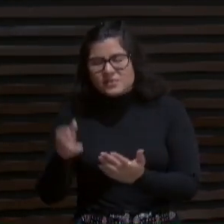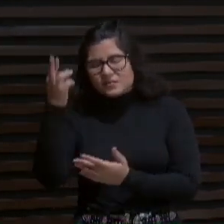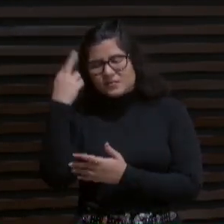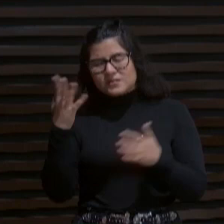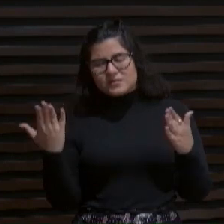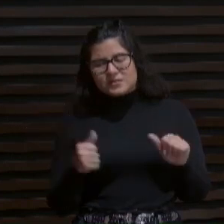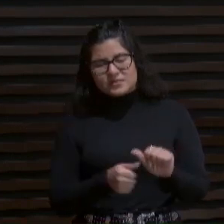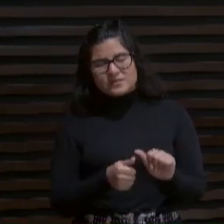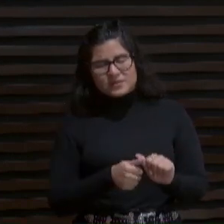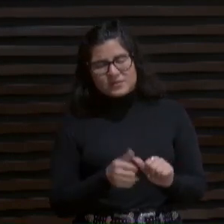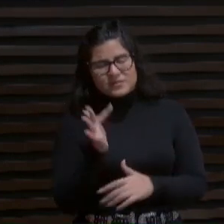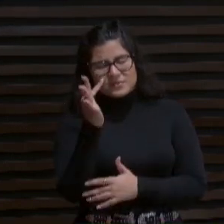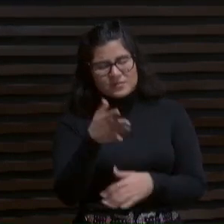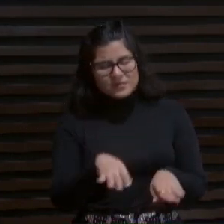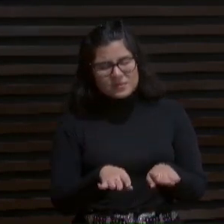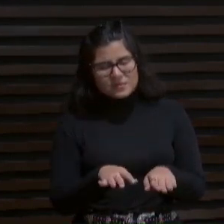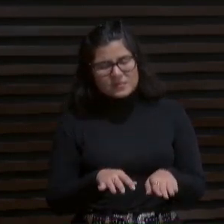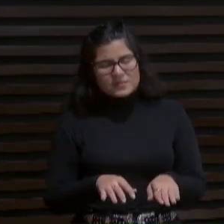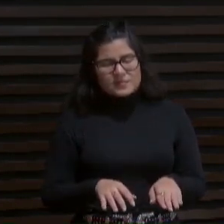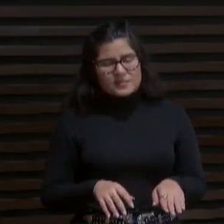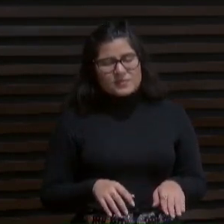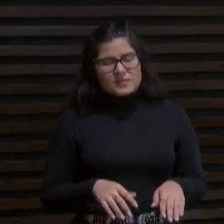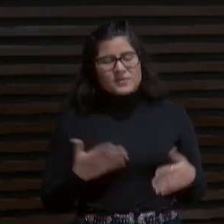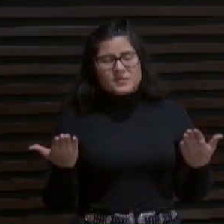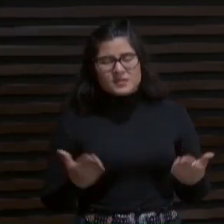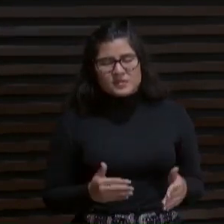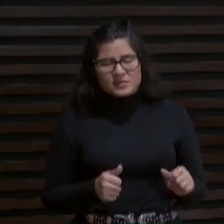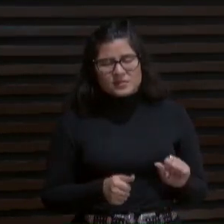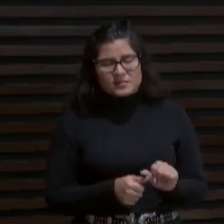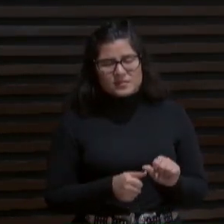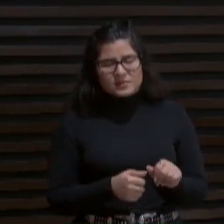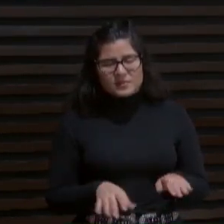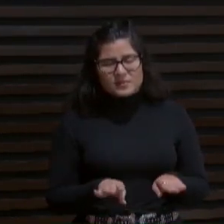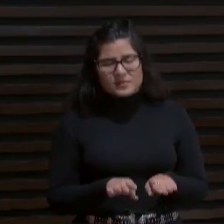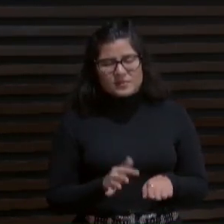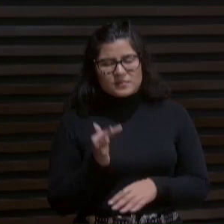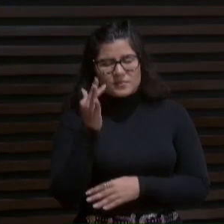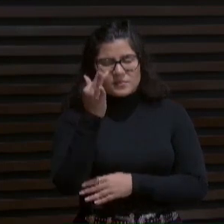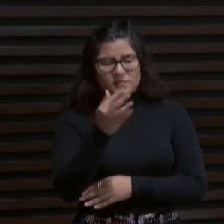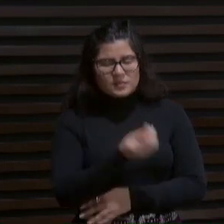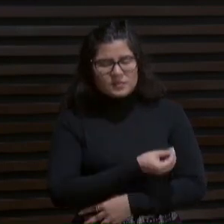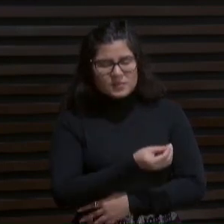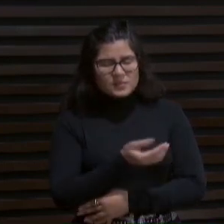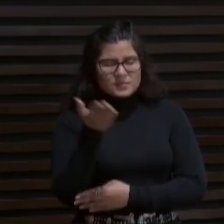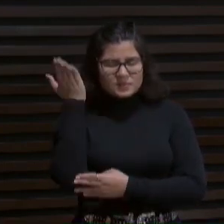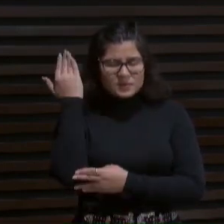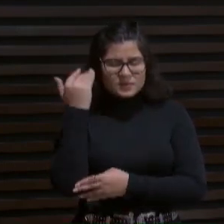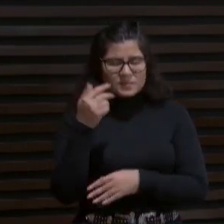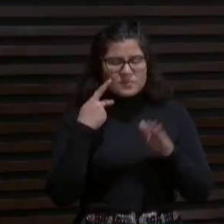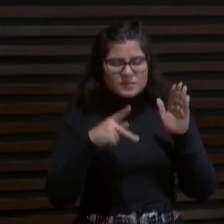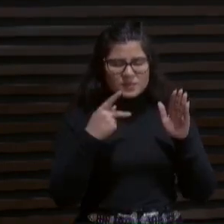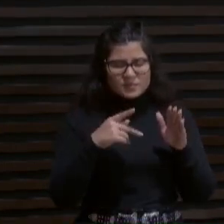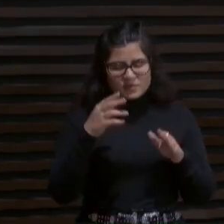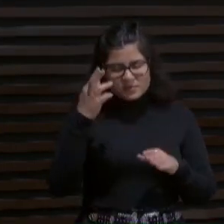com relação a nós, ao presente, ao futuro e também ao nosso passado. A promessa, Senhor Deus, de que o Senhor enviaria o